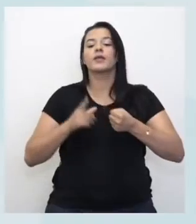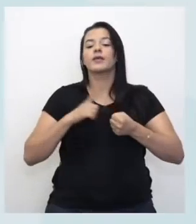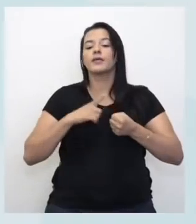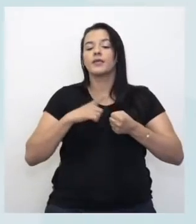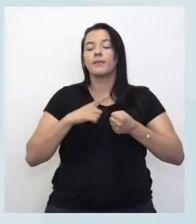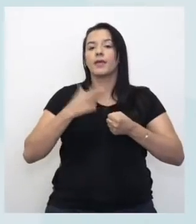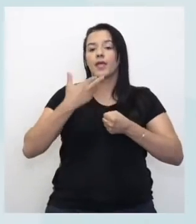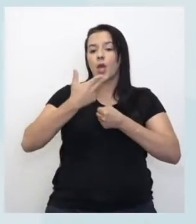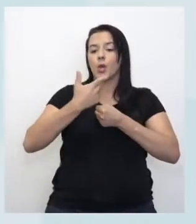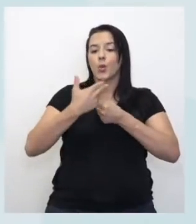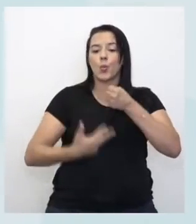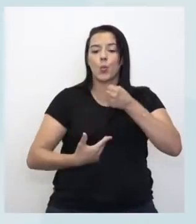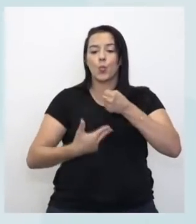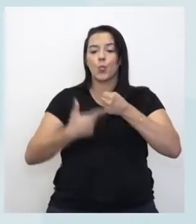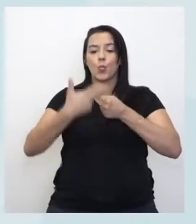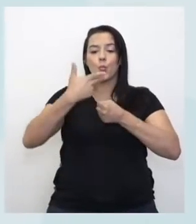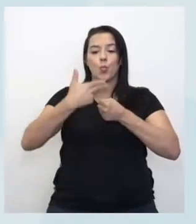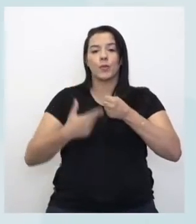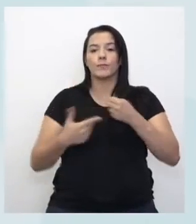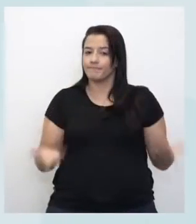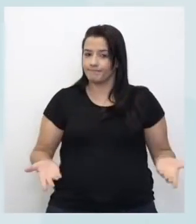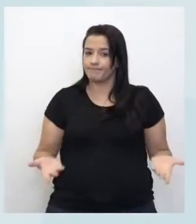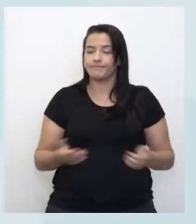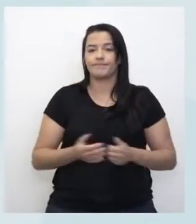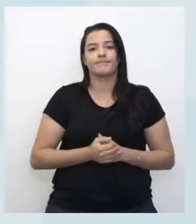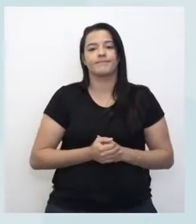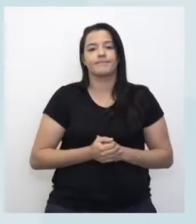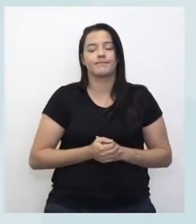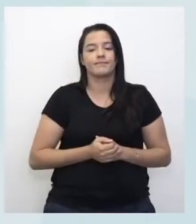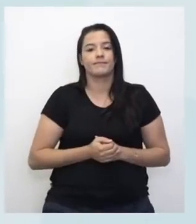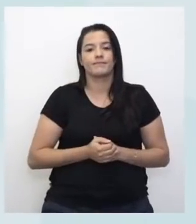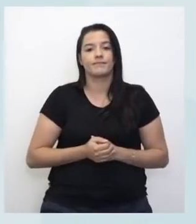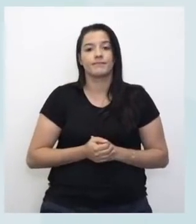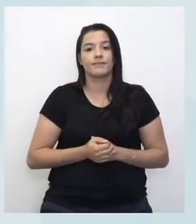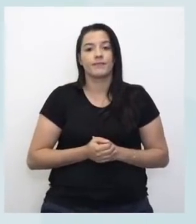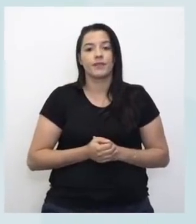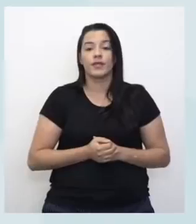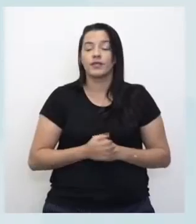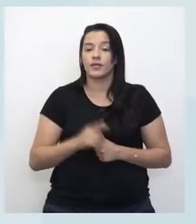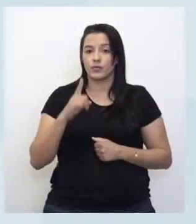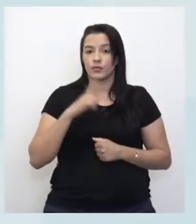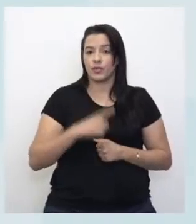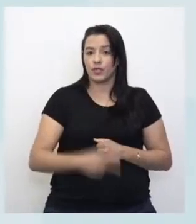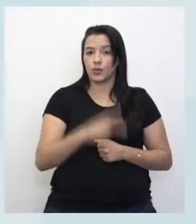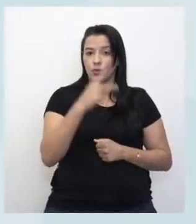mesma base se repete na parte superior. Então, duas